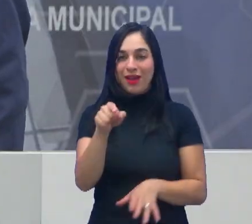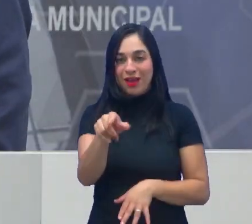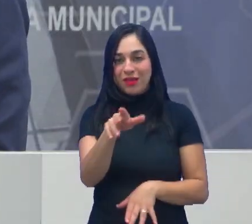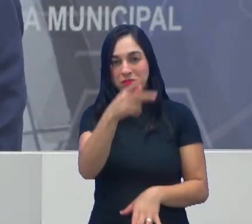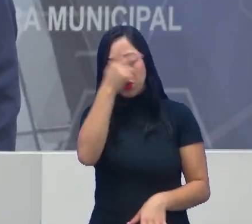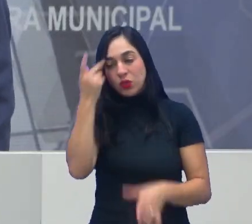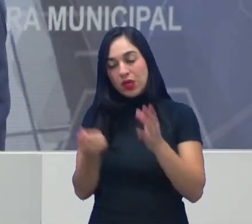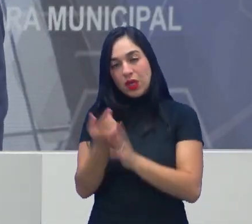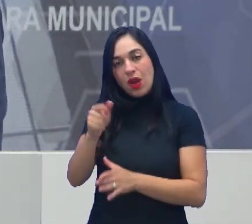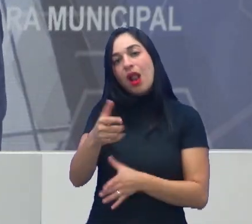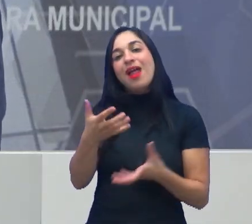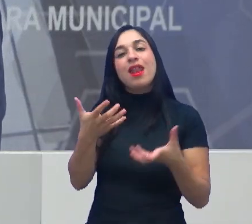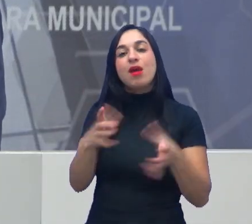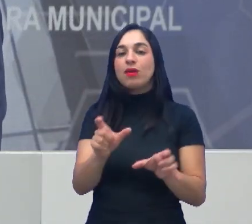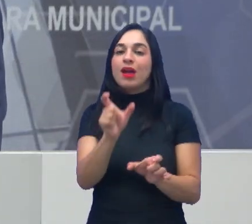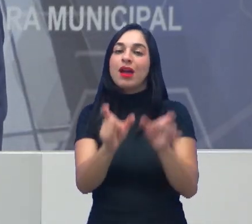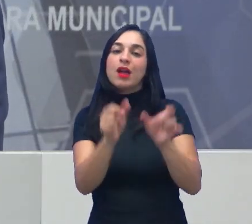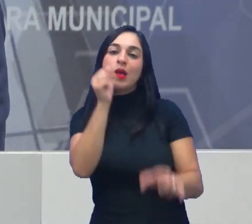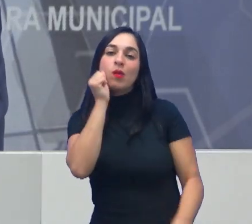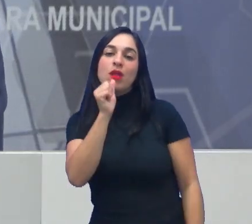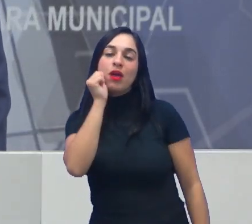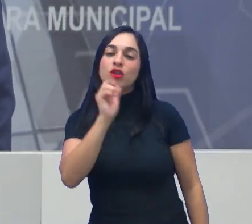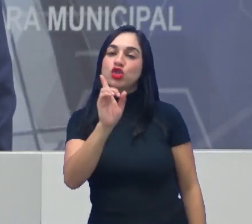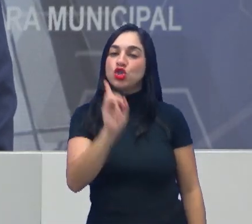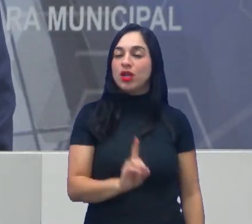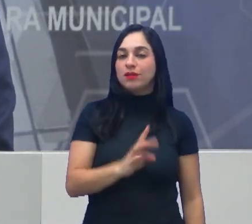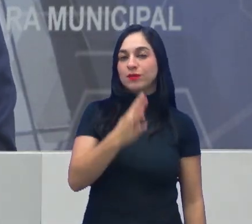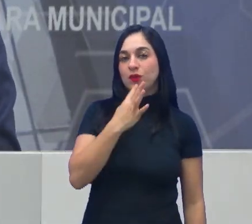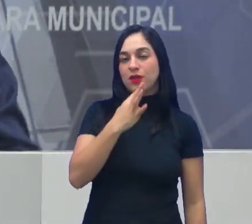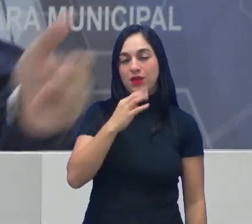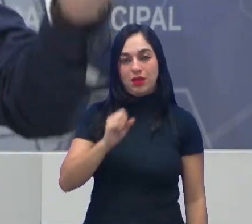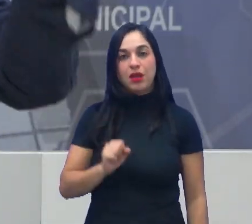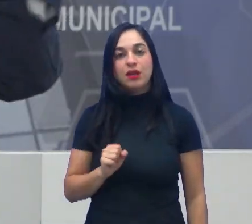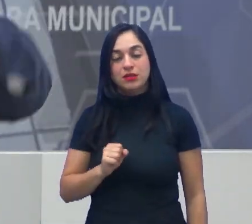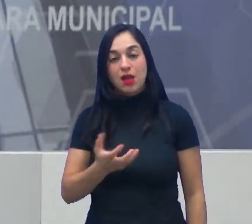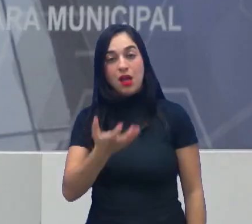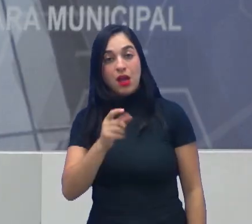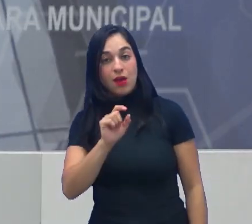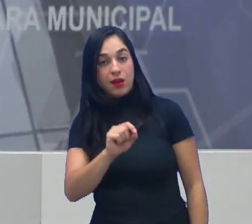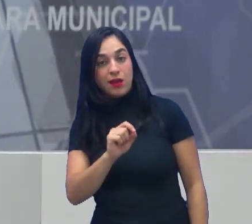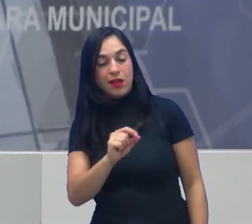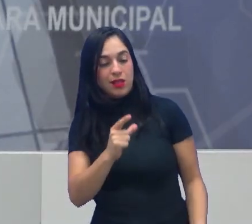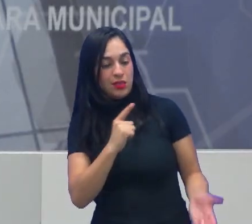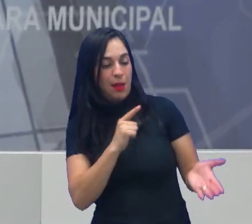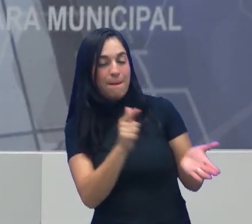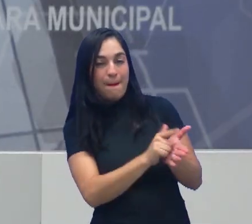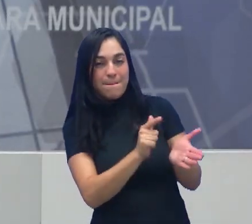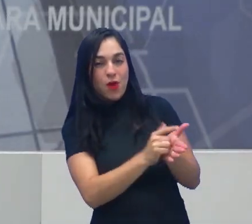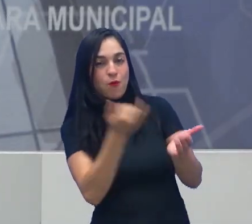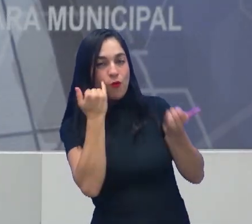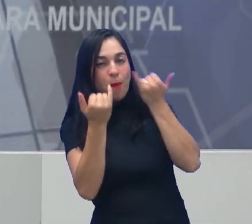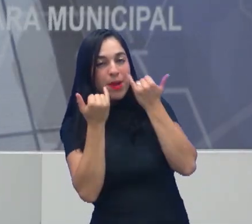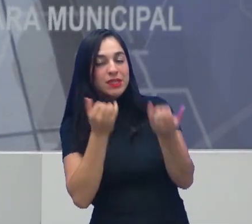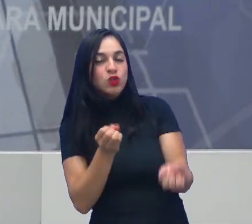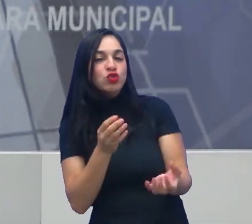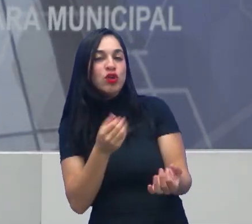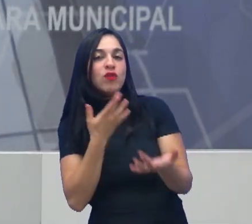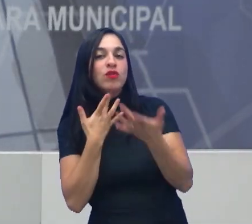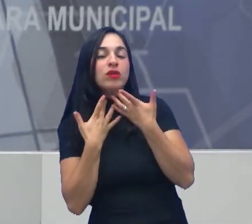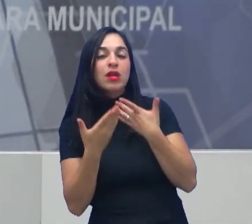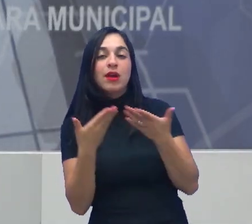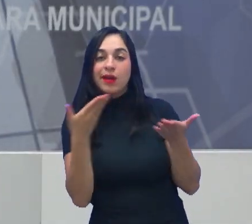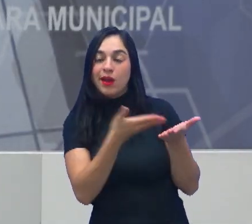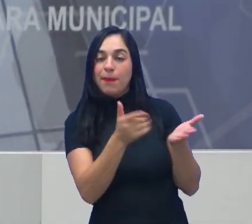Ela escolhe aquilo que quer que esteja na cartilha, com viés ideológico, e aquilo que não quer que esteja. Por exemplo, não diz aqui na cartilha